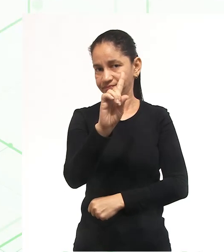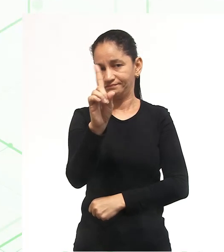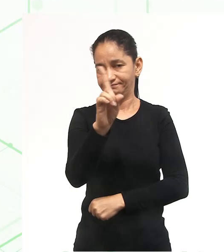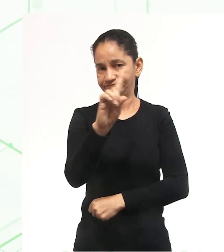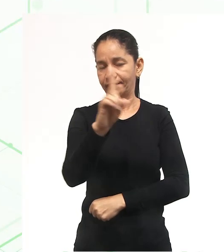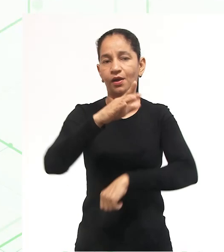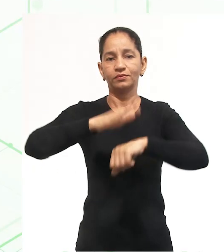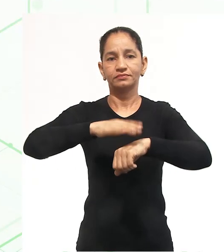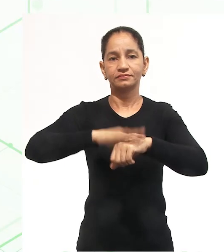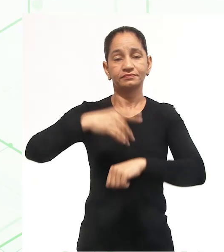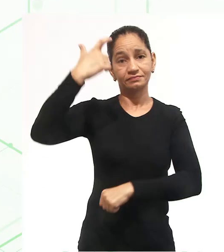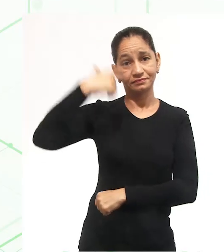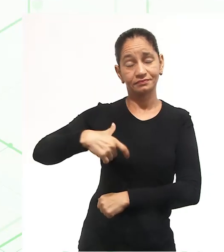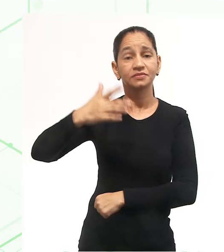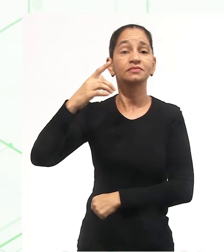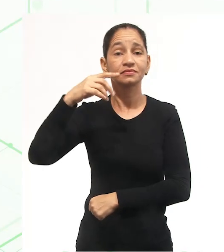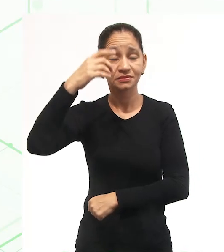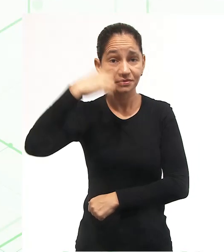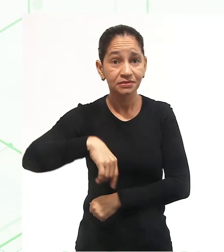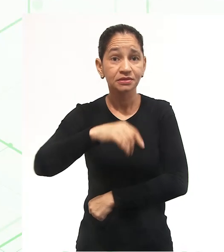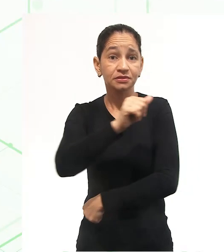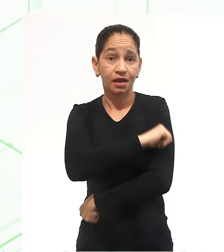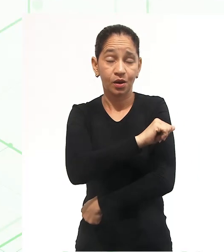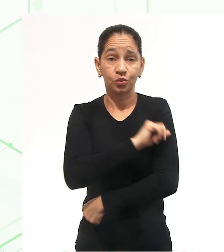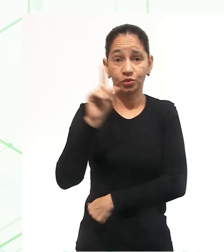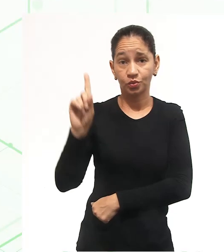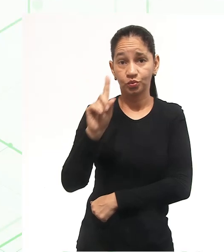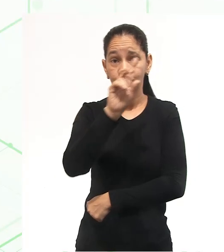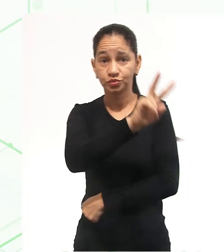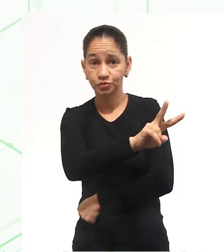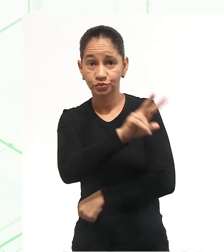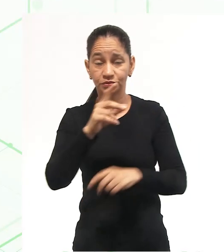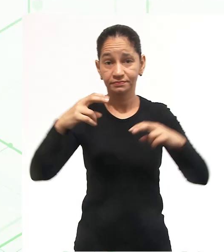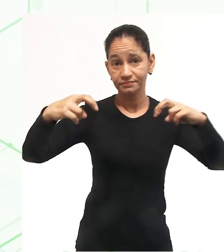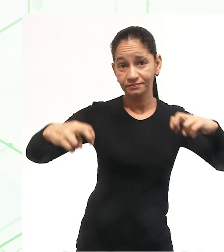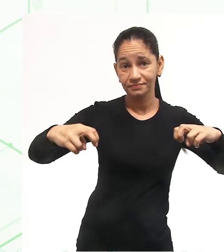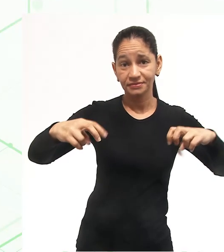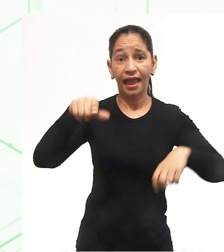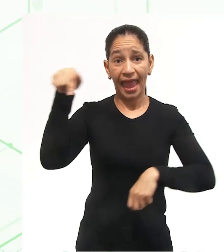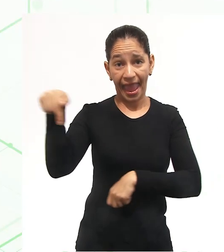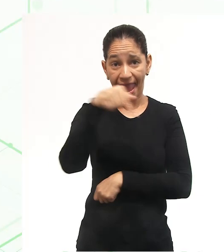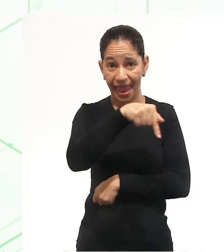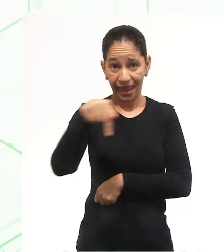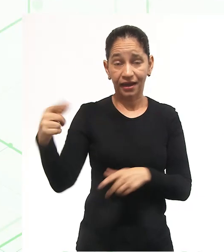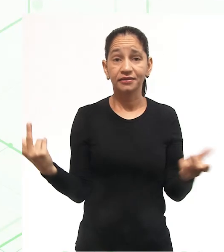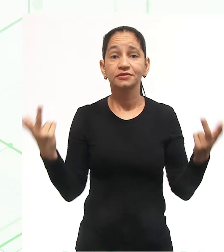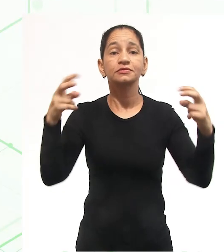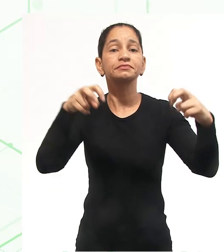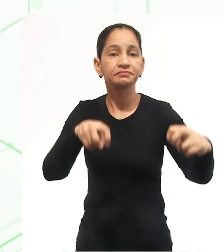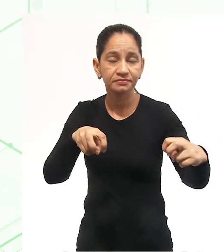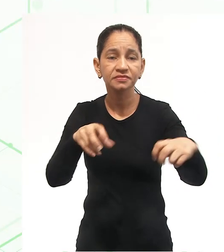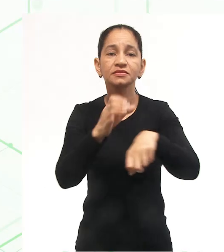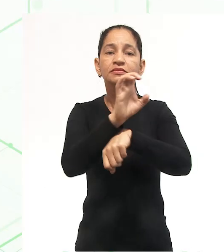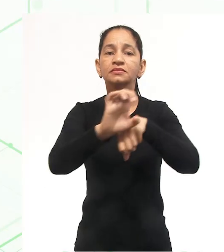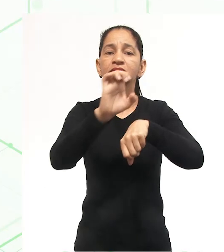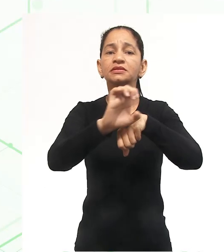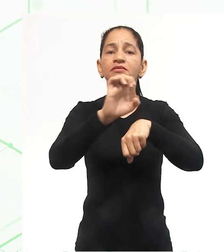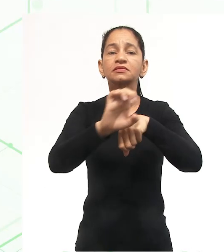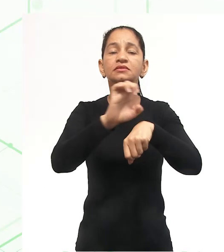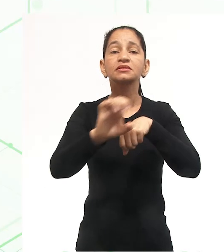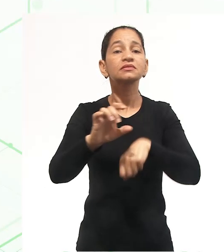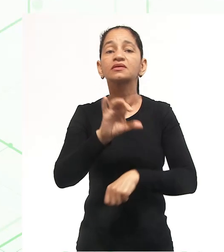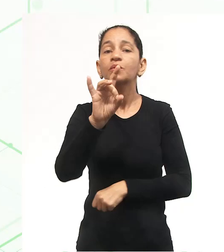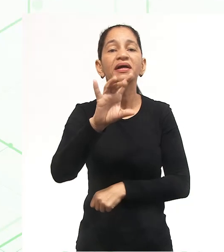foto, que sou eu e a Gislaine, durante o estágio na educação infantil, né? E aí a gente coloca aí para vocês que a gente